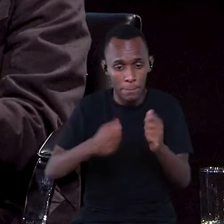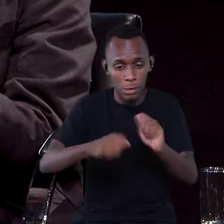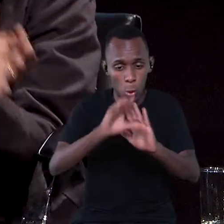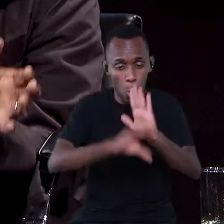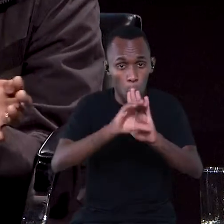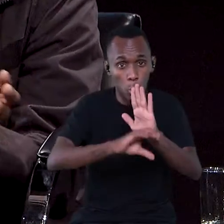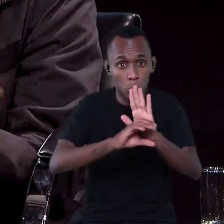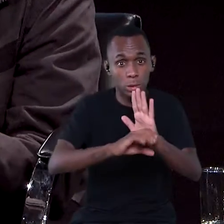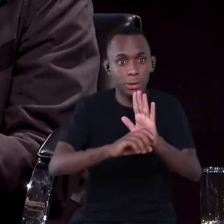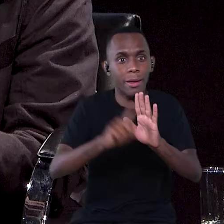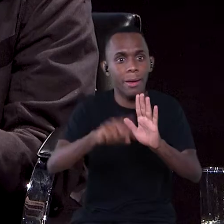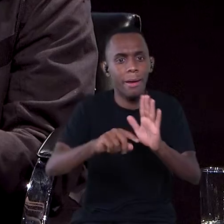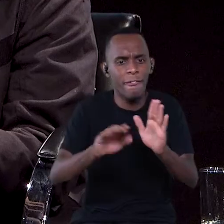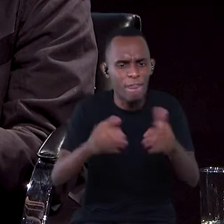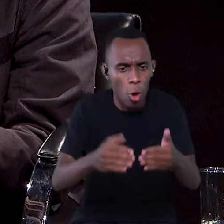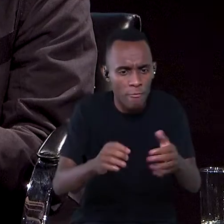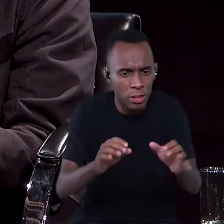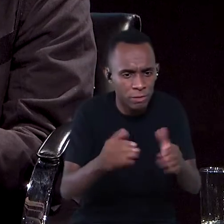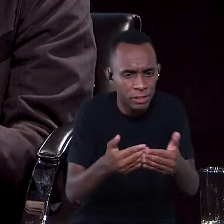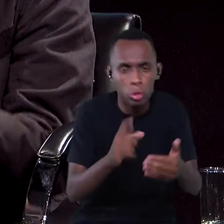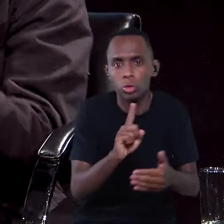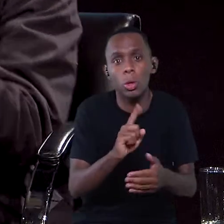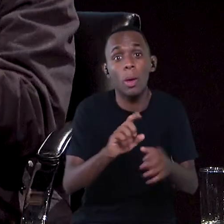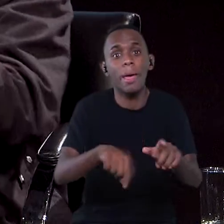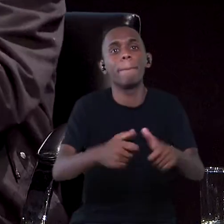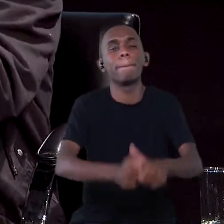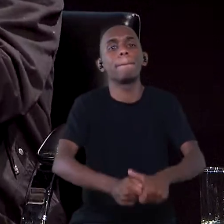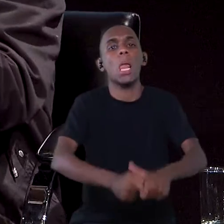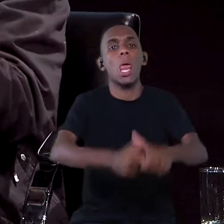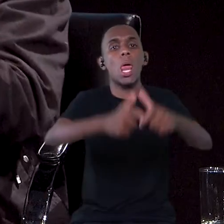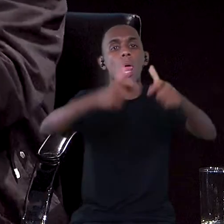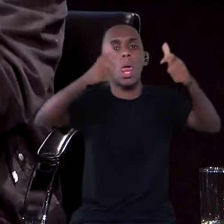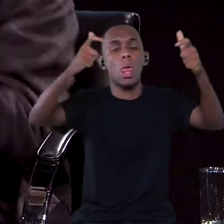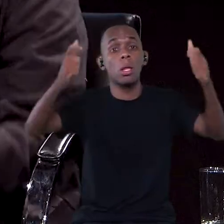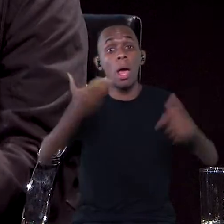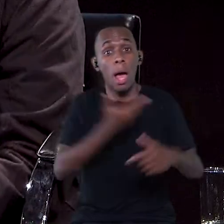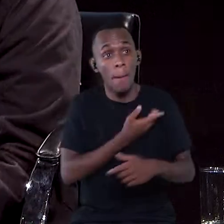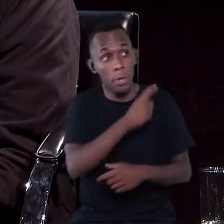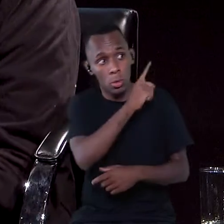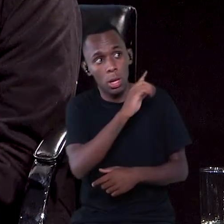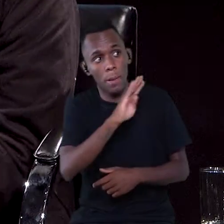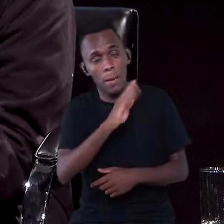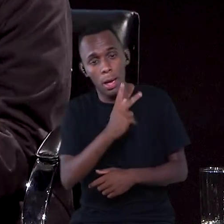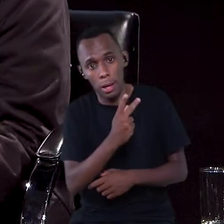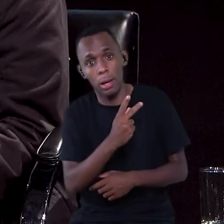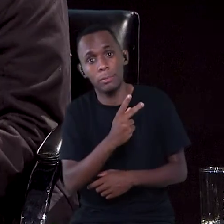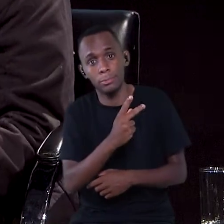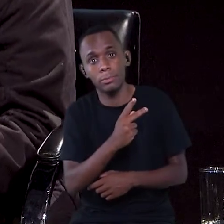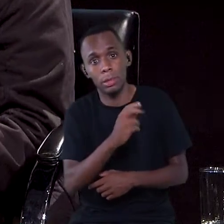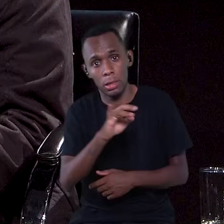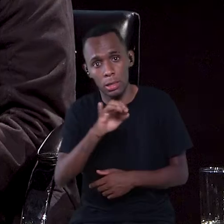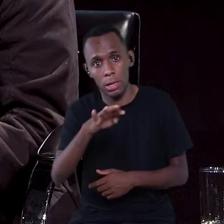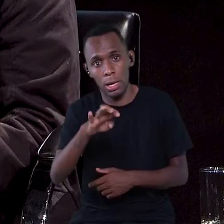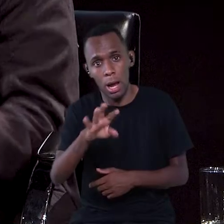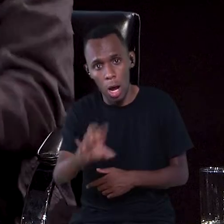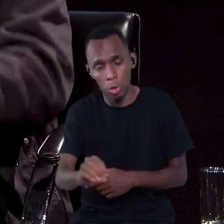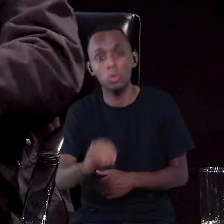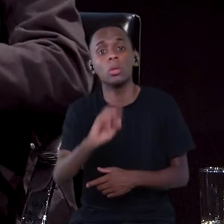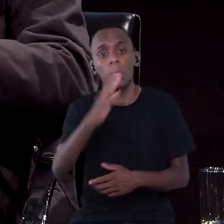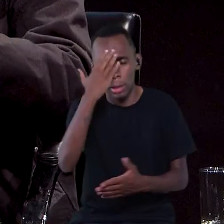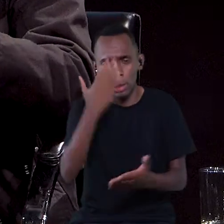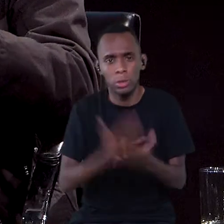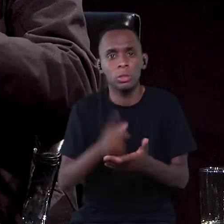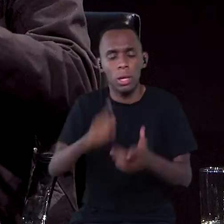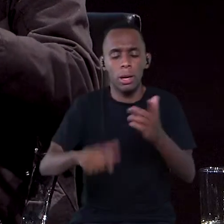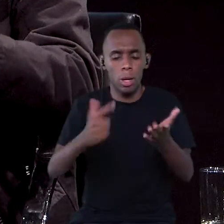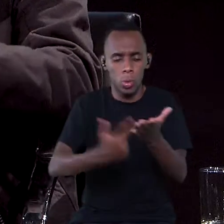conceito de literatura expandida. Para lembrar aqui o nosso amigo lá de Belo Horizonte, o Ricardo Aleixo, que usa muito esse termo. Ele pensa na